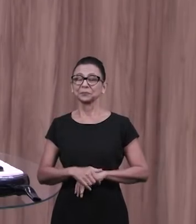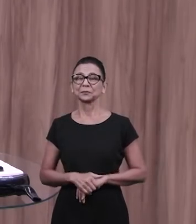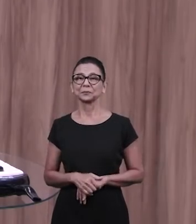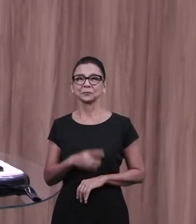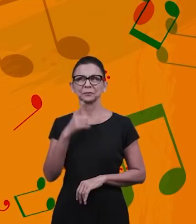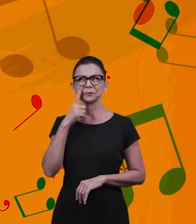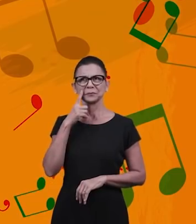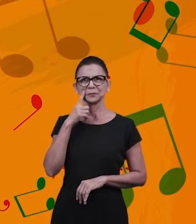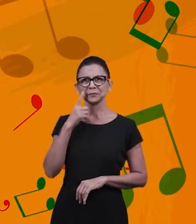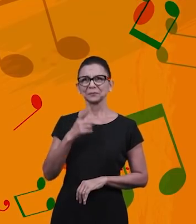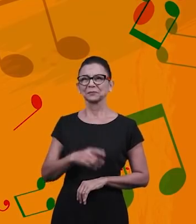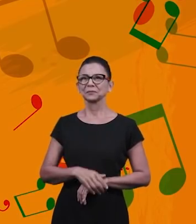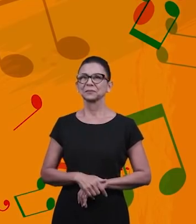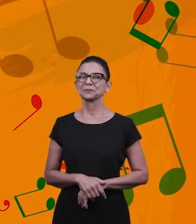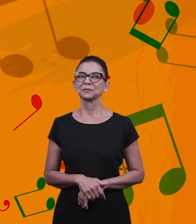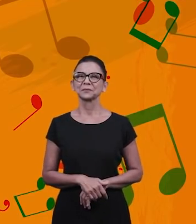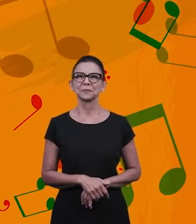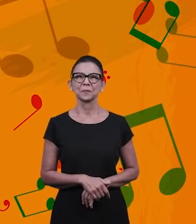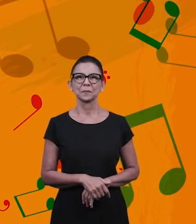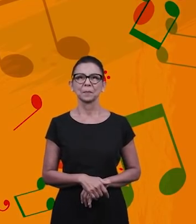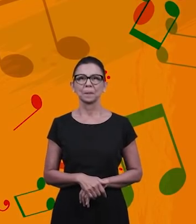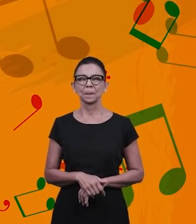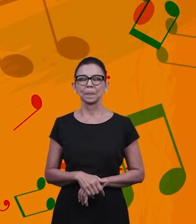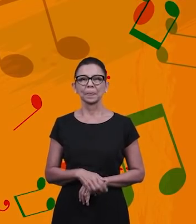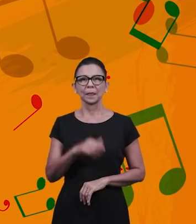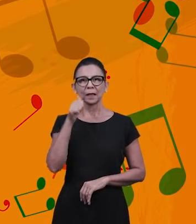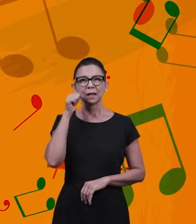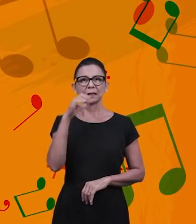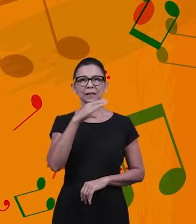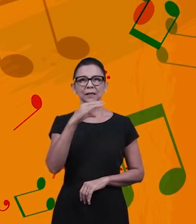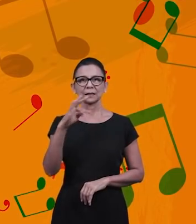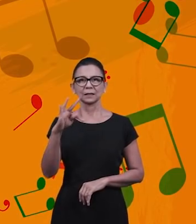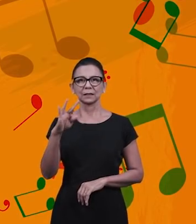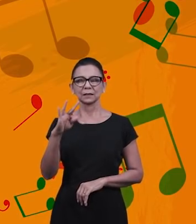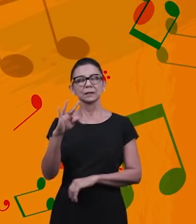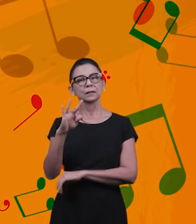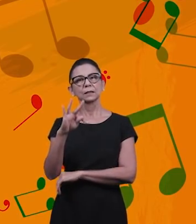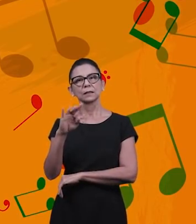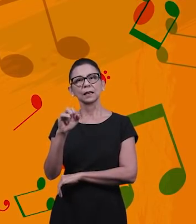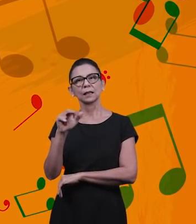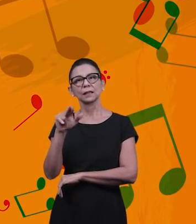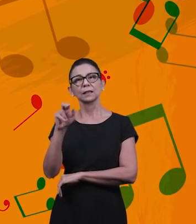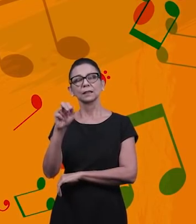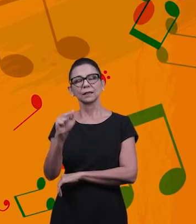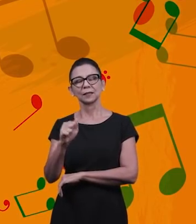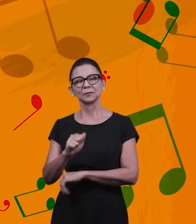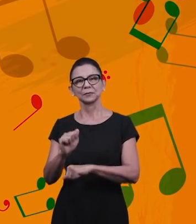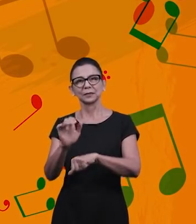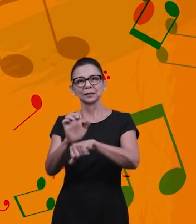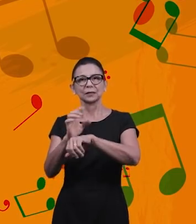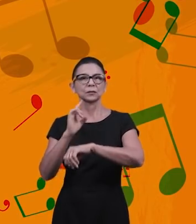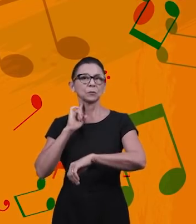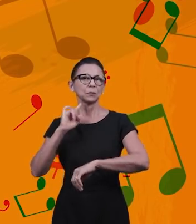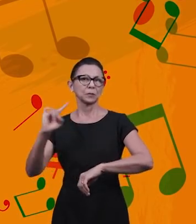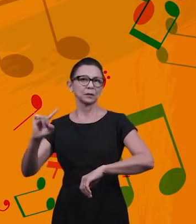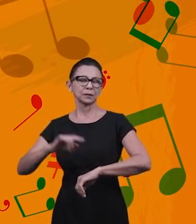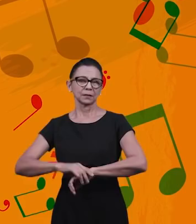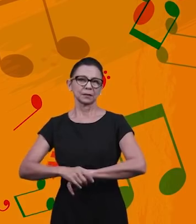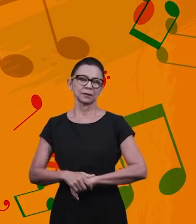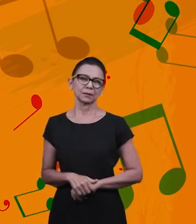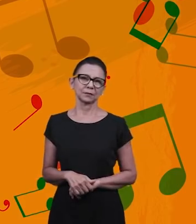assistir? Essa é a adolescente Tainá, de Ibirité, Minas Gerais.